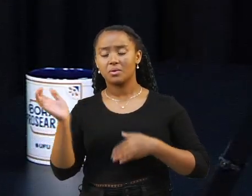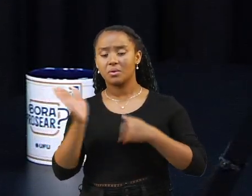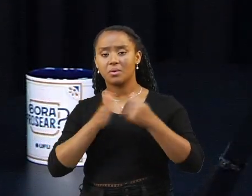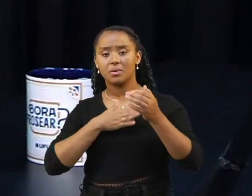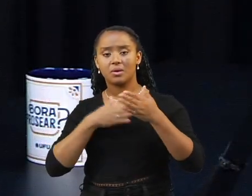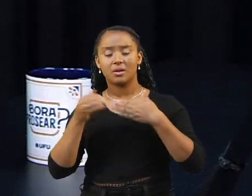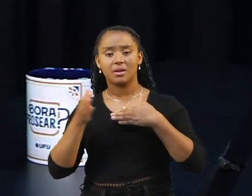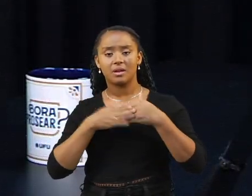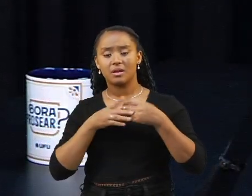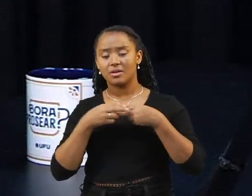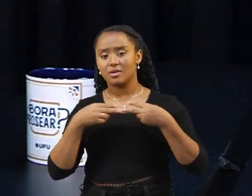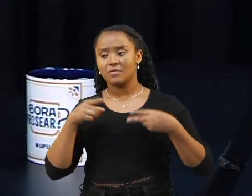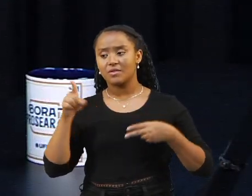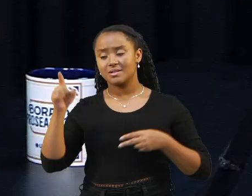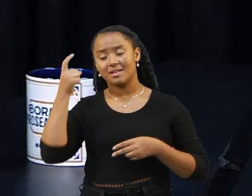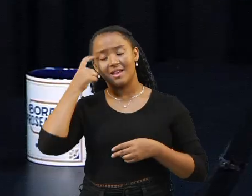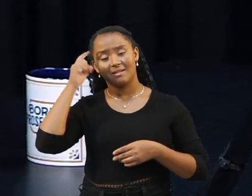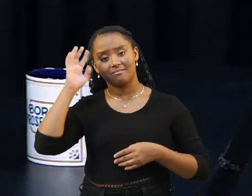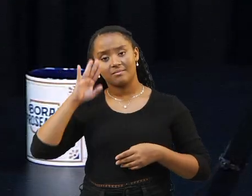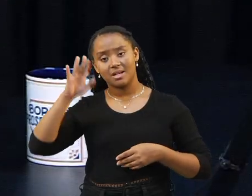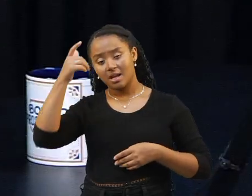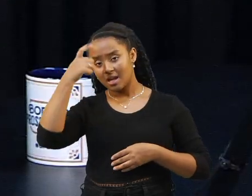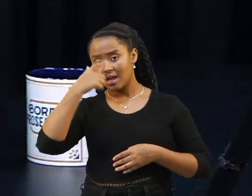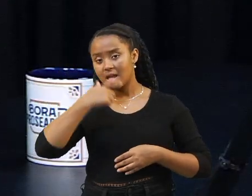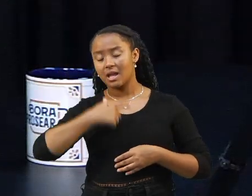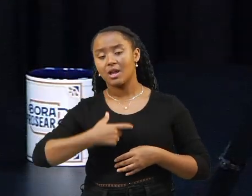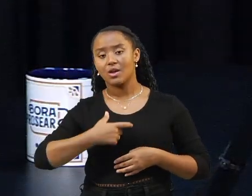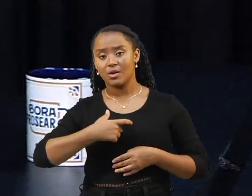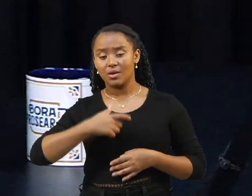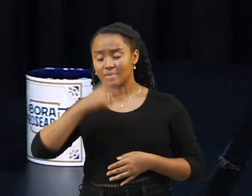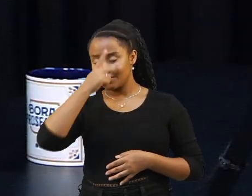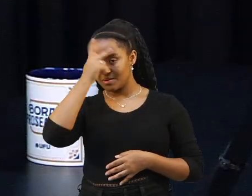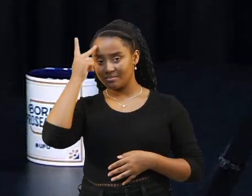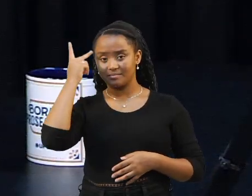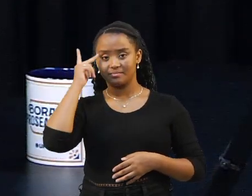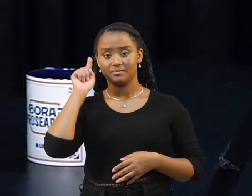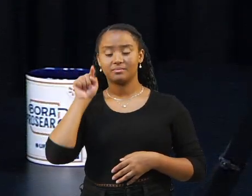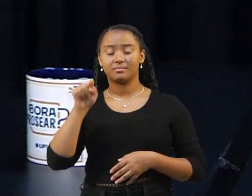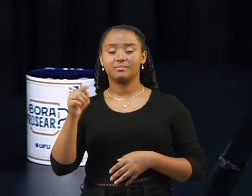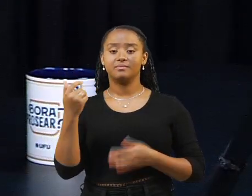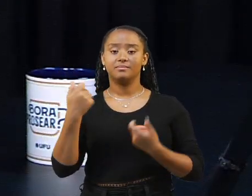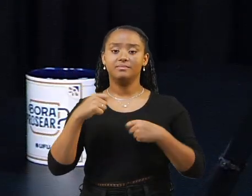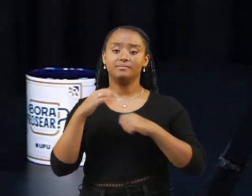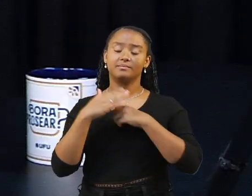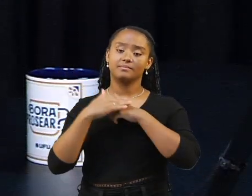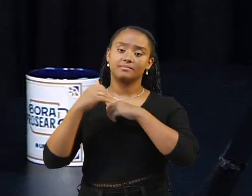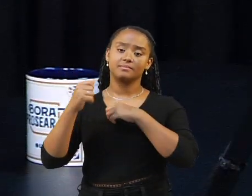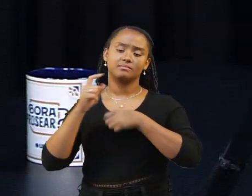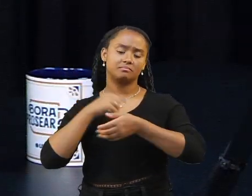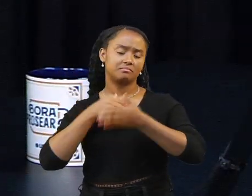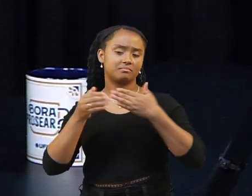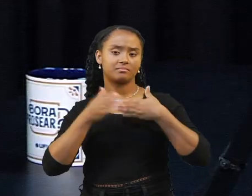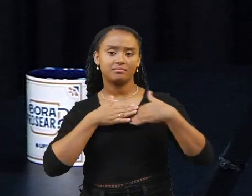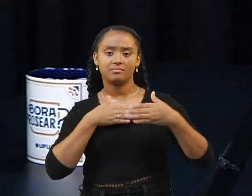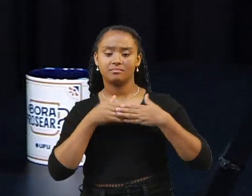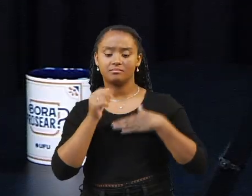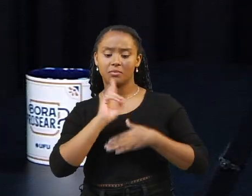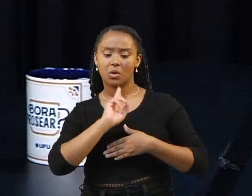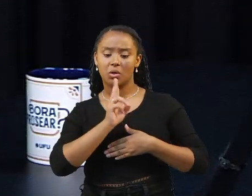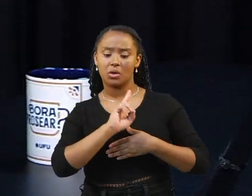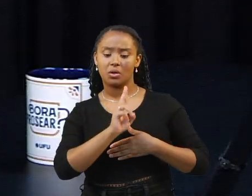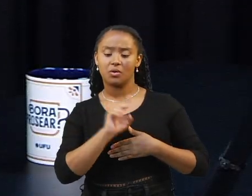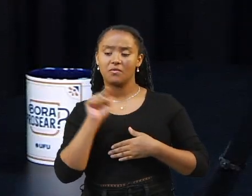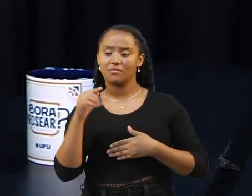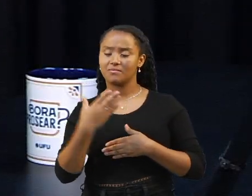que e quem você imaginar. Sou aquele a quem você poderá chamar por